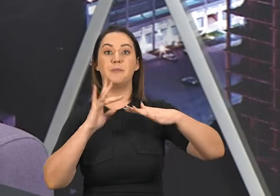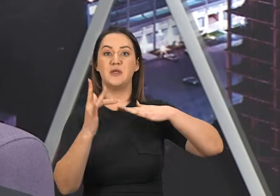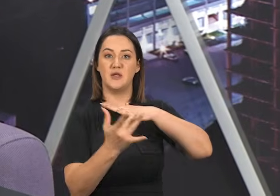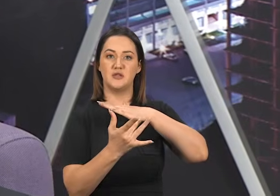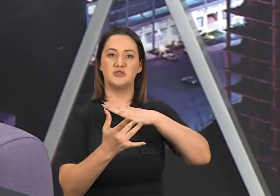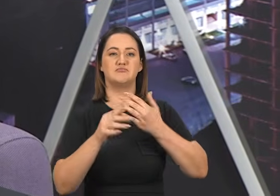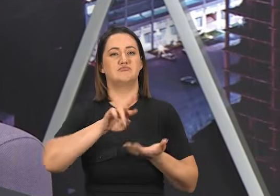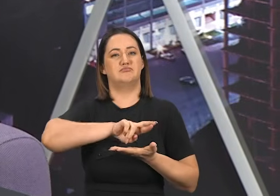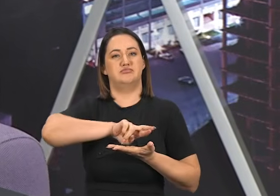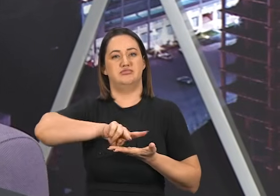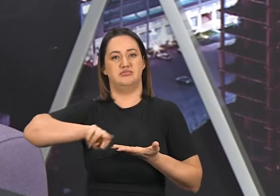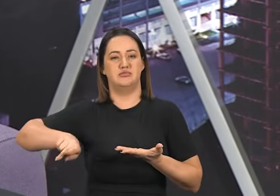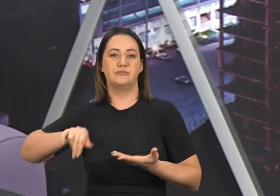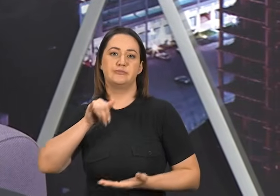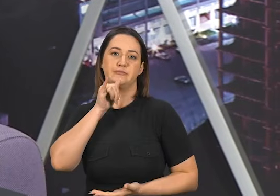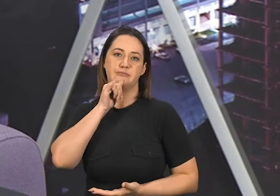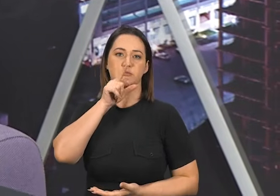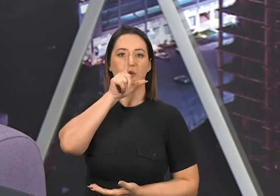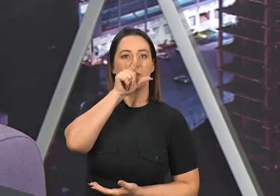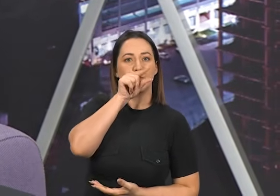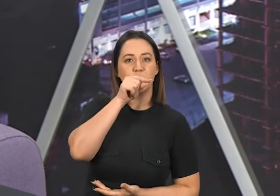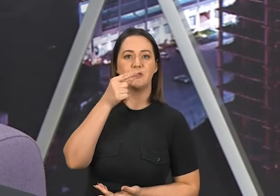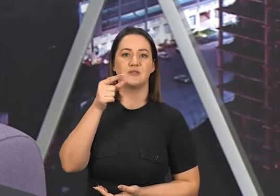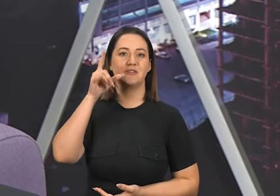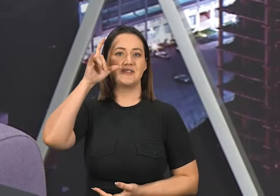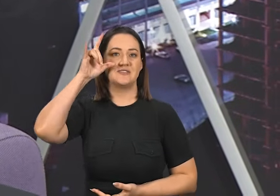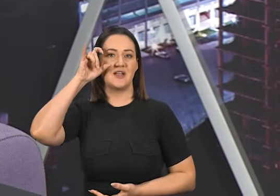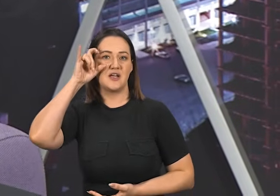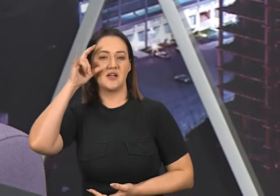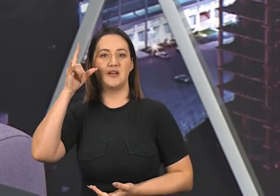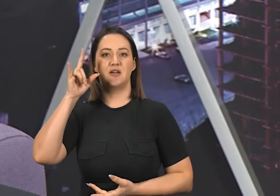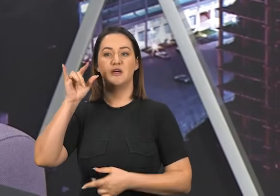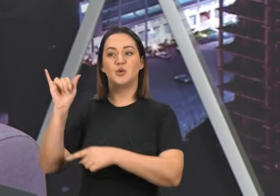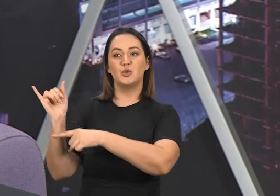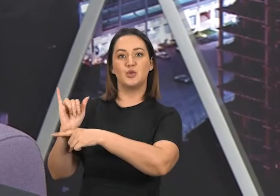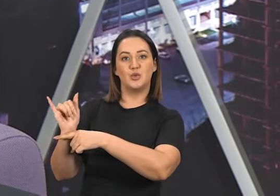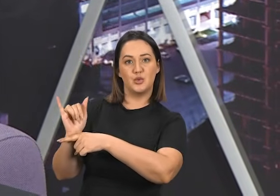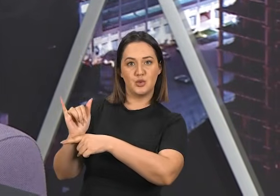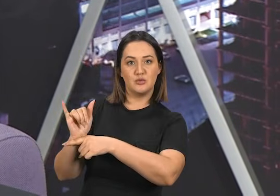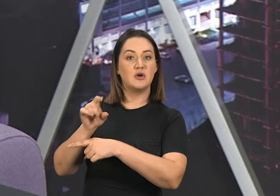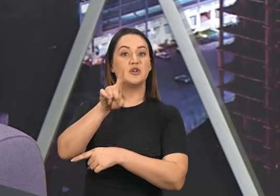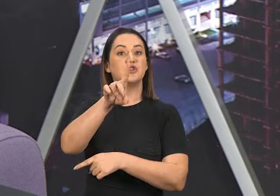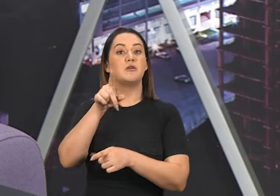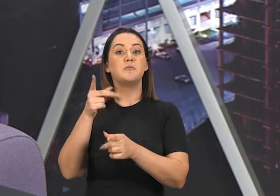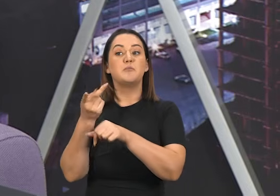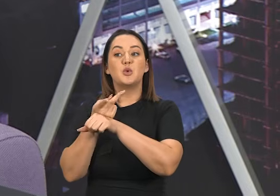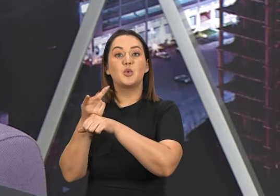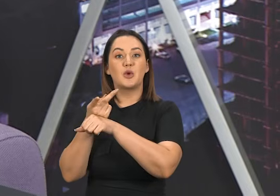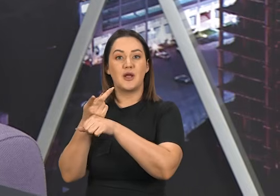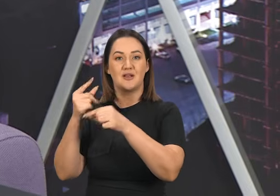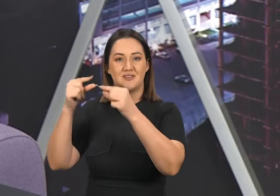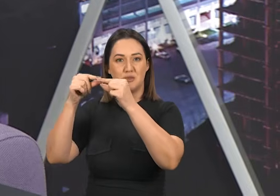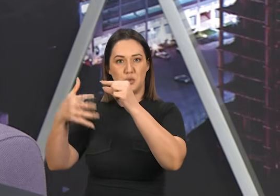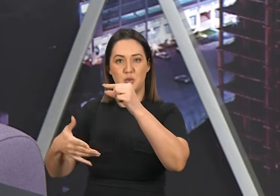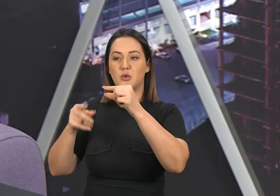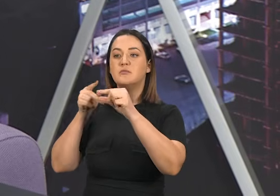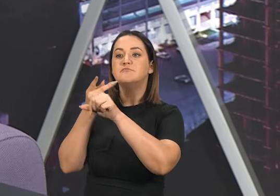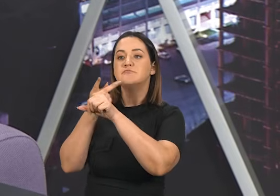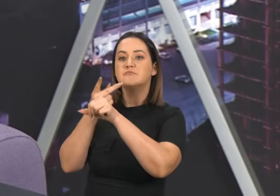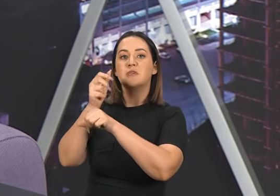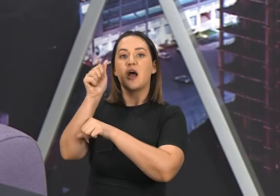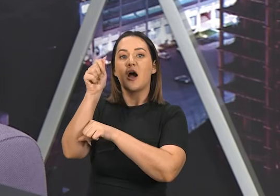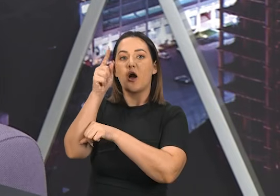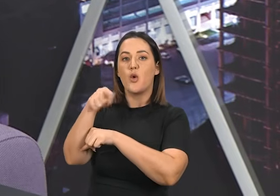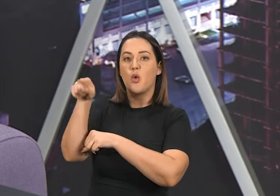sociais. Você pode seguir o Arena no Twitter, no Facebook, no Instagram e no YouTube. É só você procurar por @Arena do